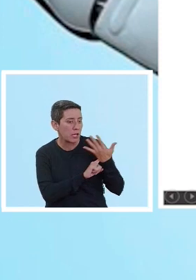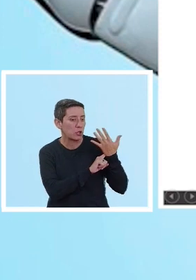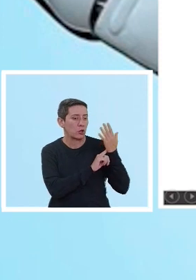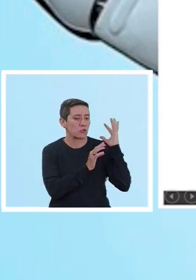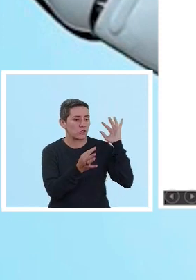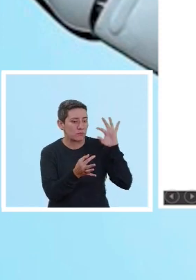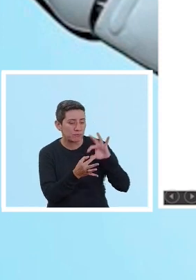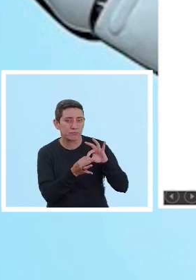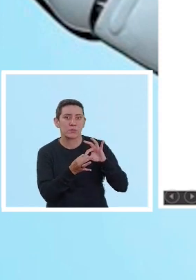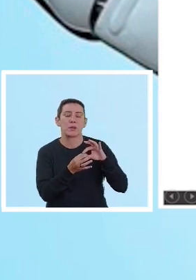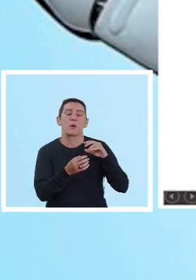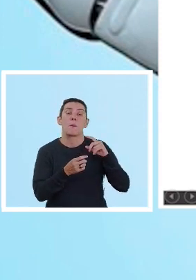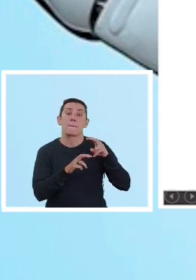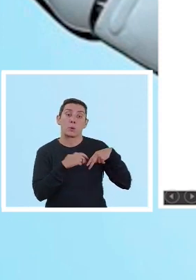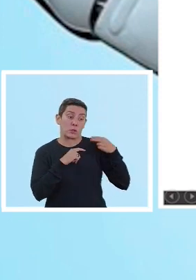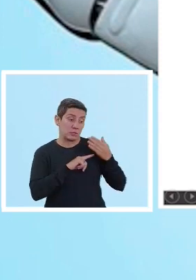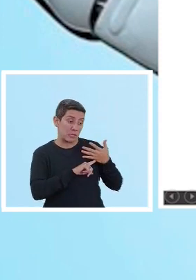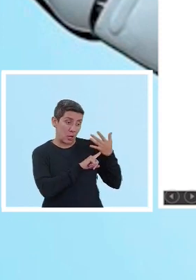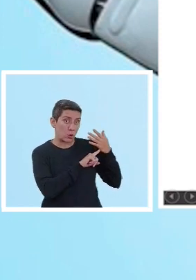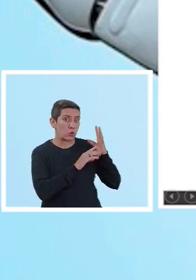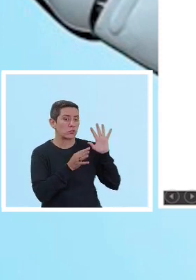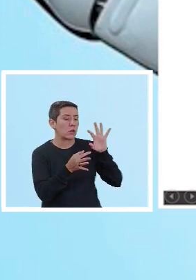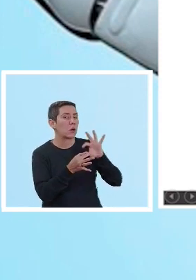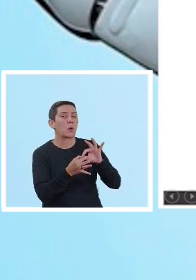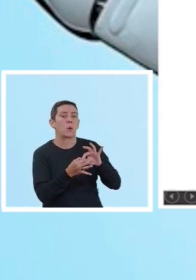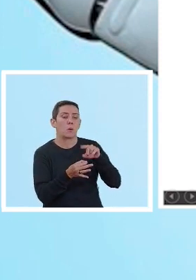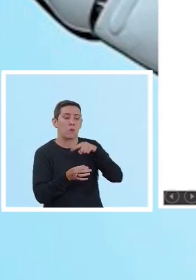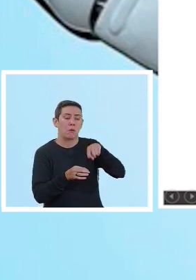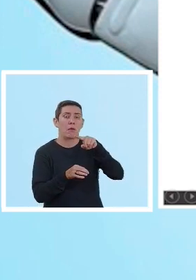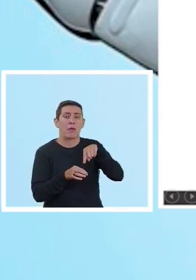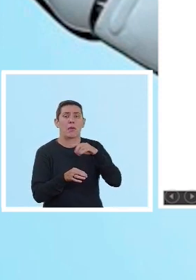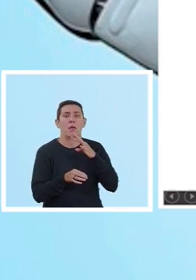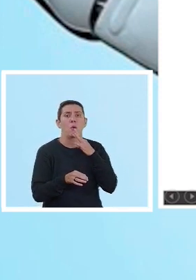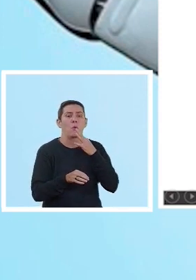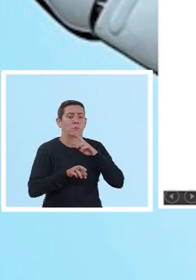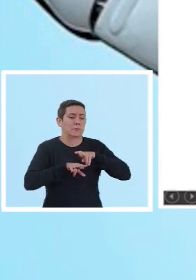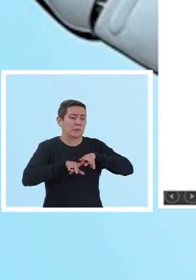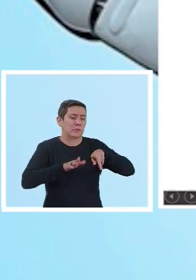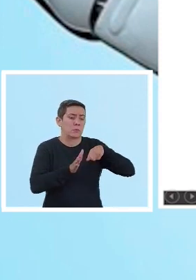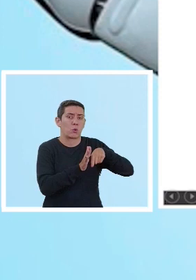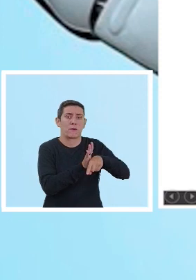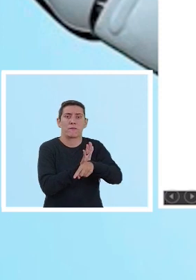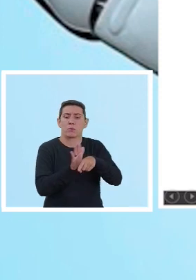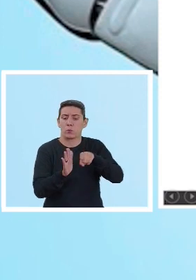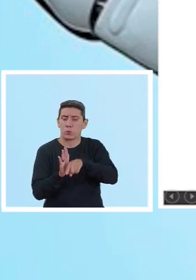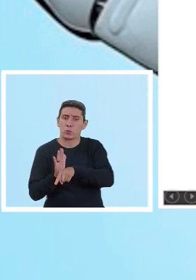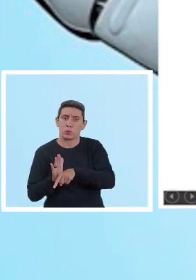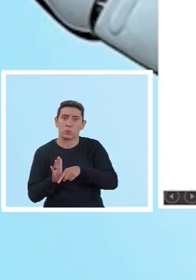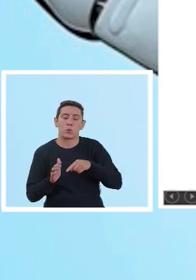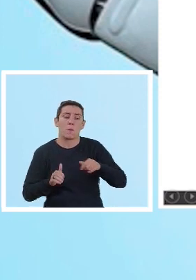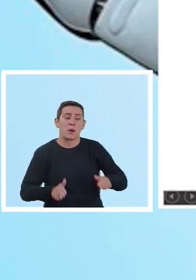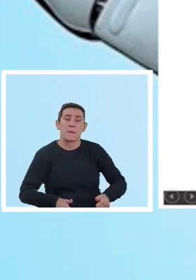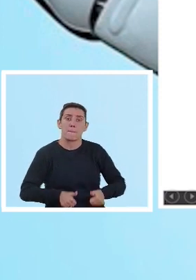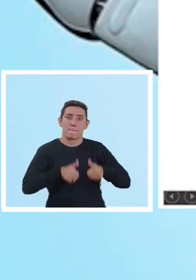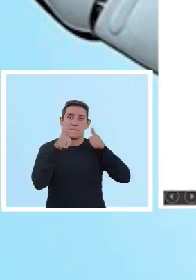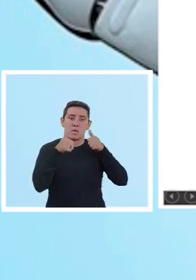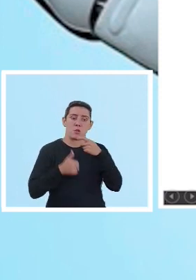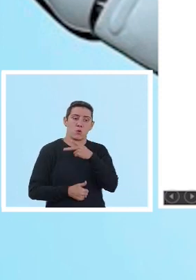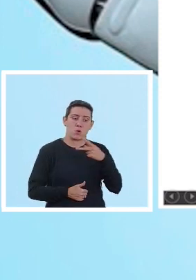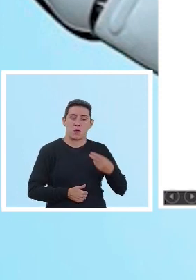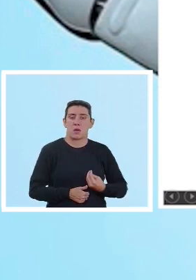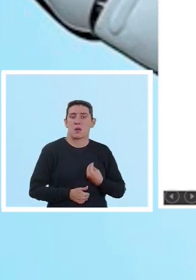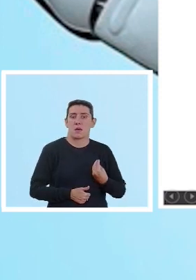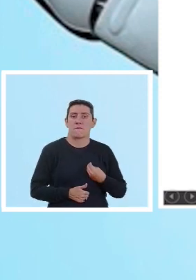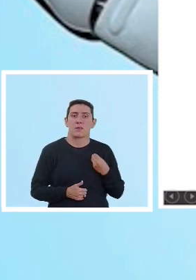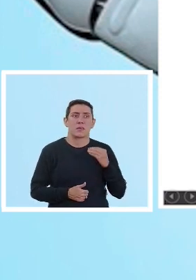conhecimentos diferentes entendeu para poder promover uma melhora no dizer nó na produção ou